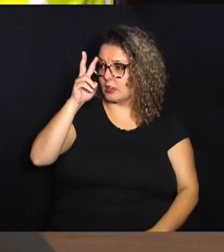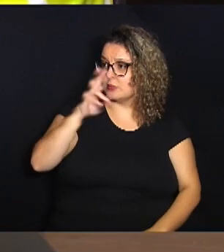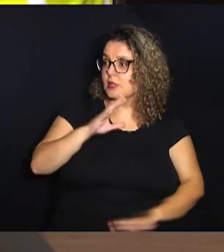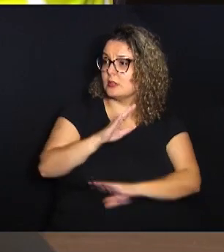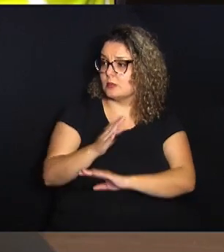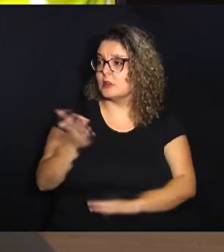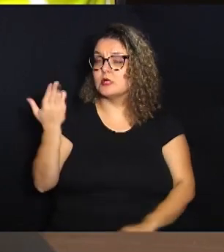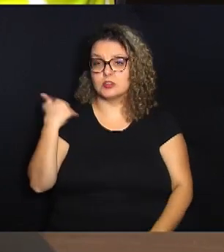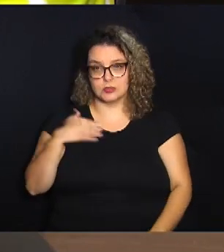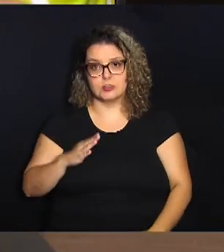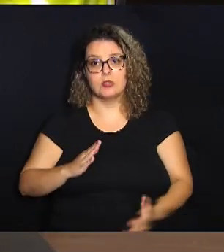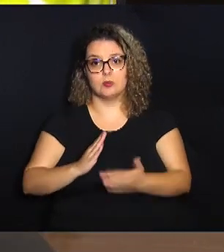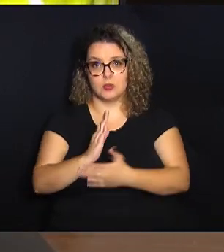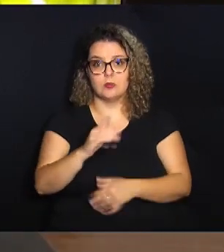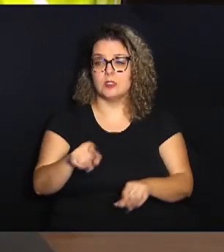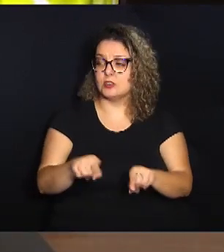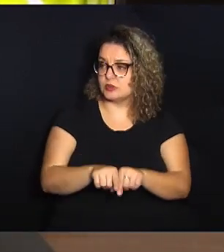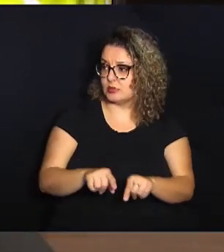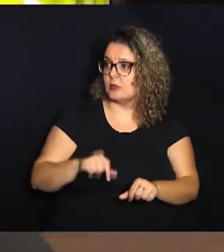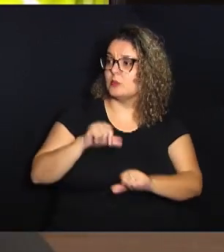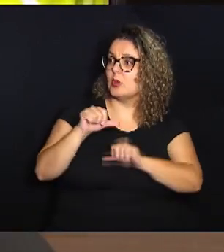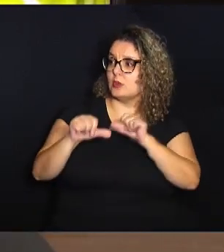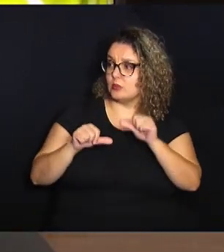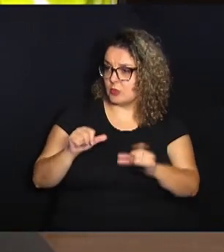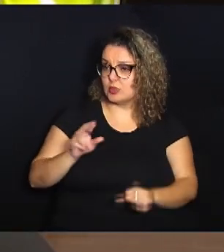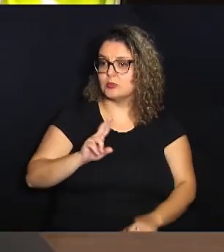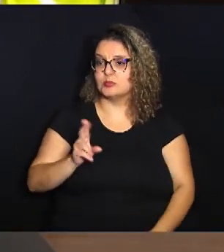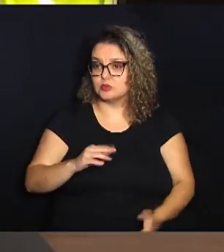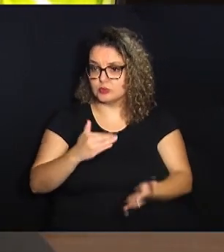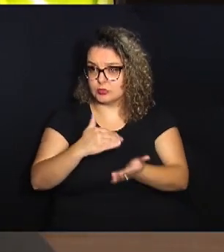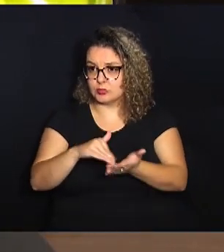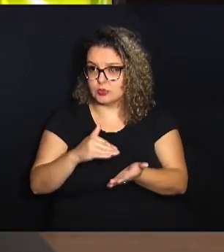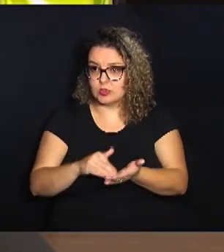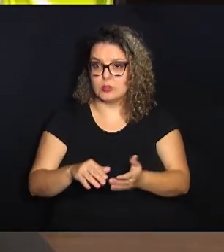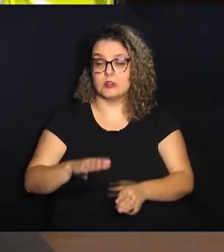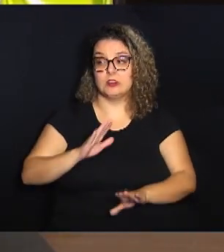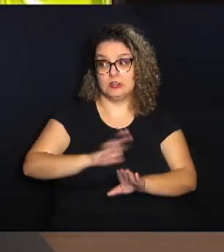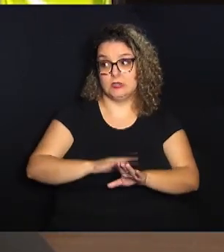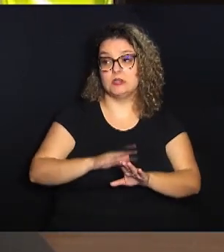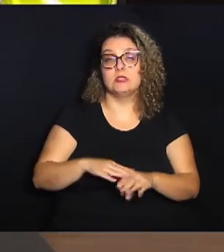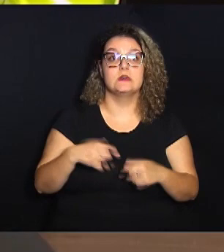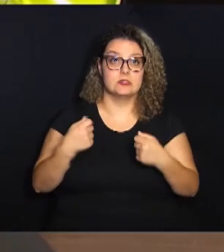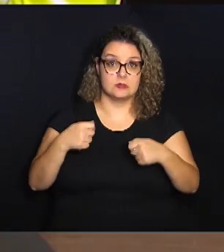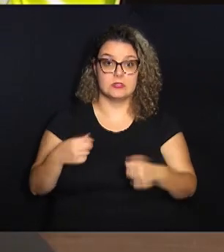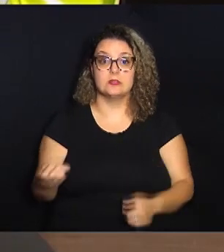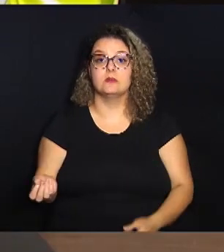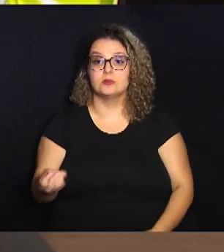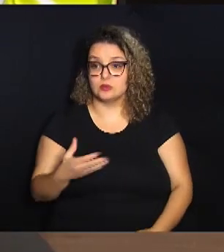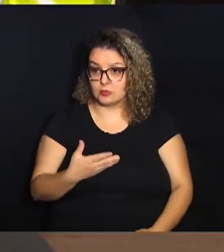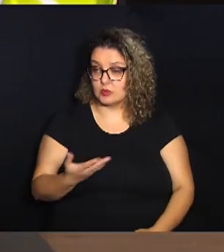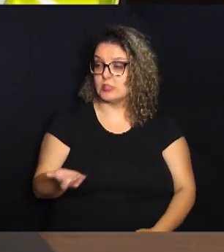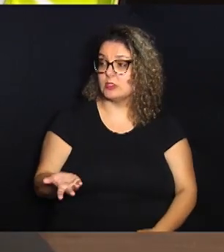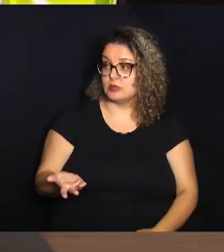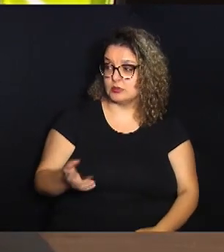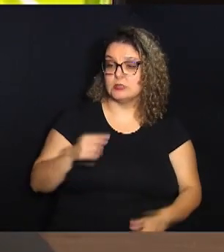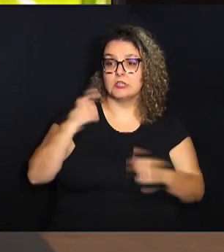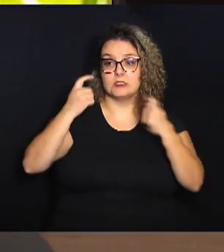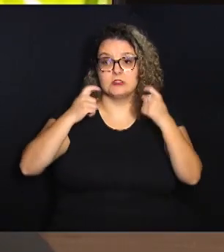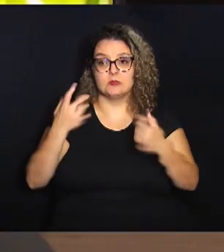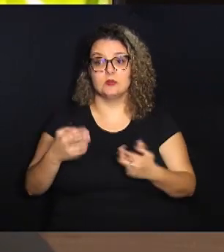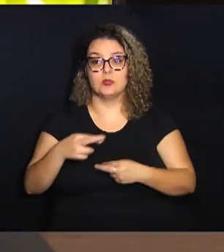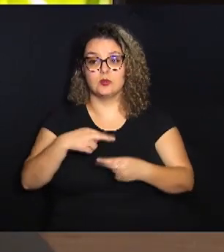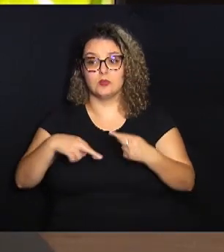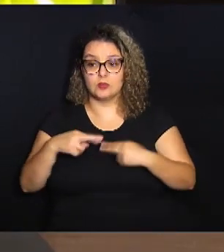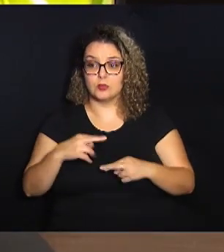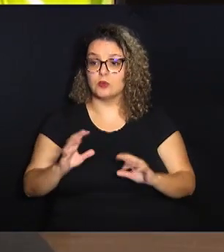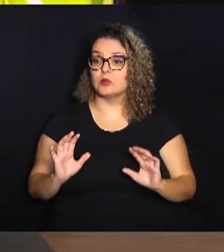aprovado anteriormente, inclusive, a mudança do nome da secretaria em função dessa nova necessidade, dessa nova preocupação em relação